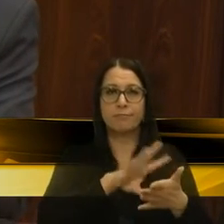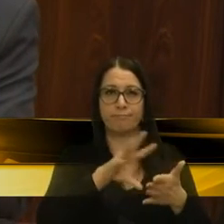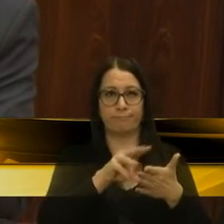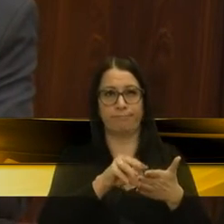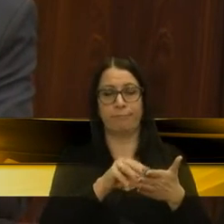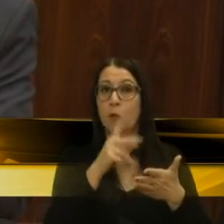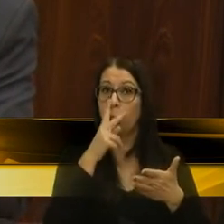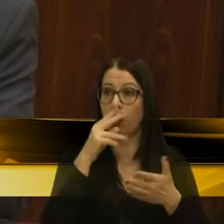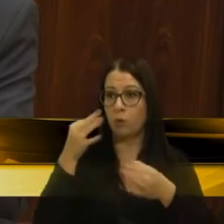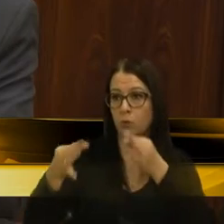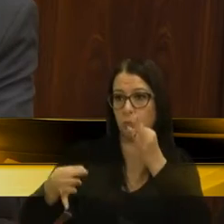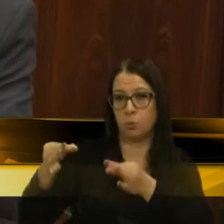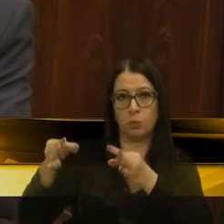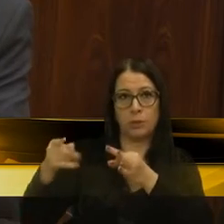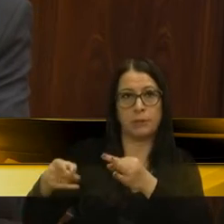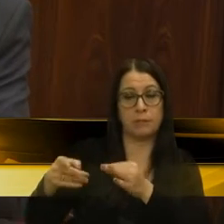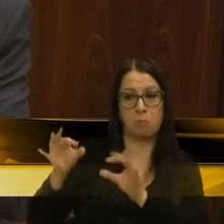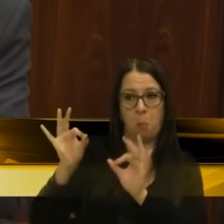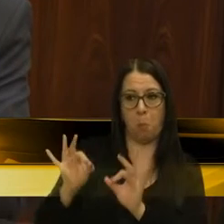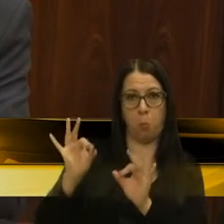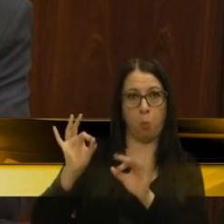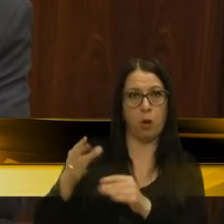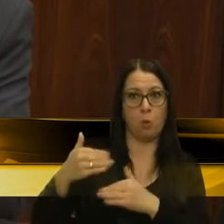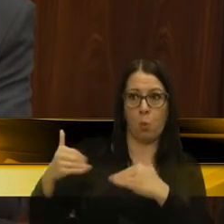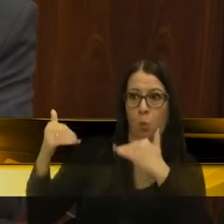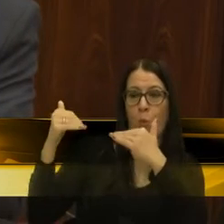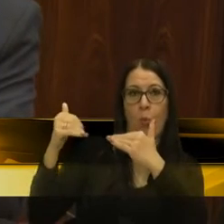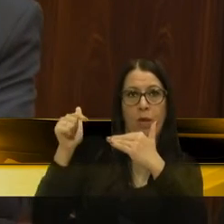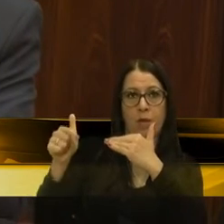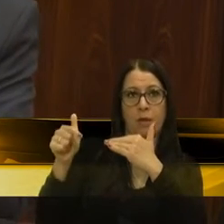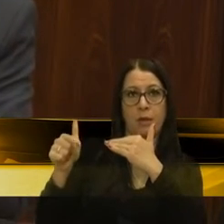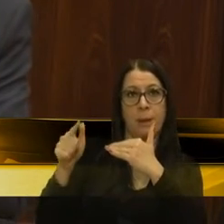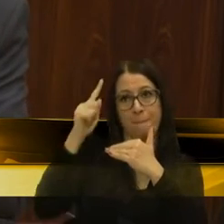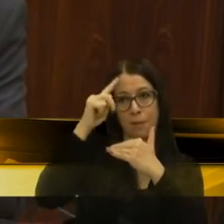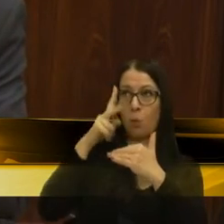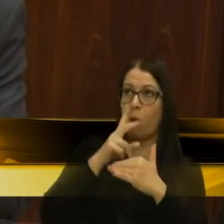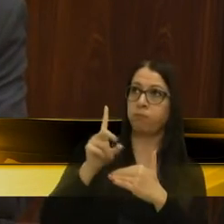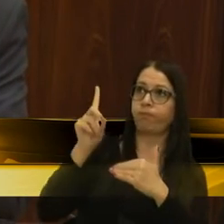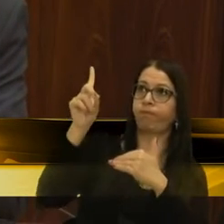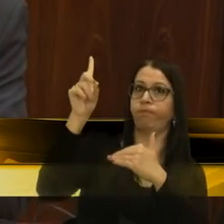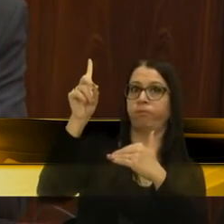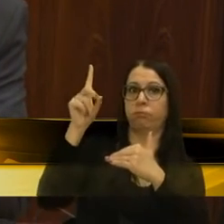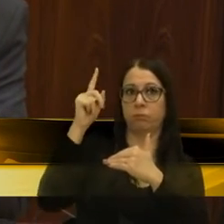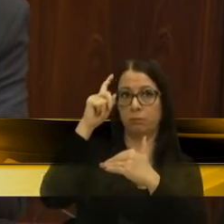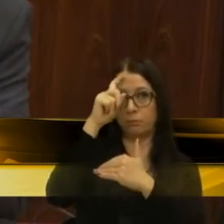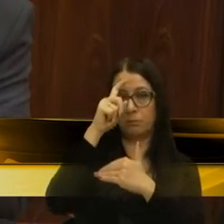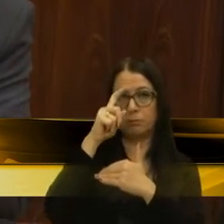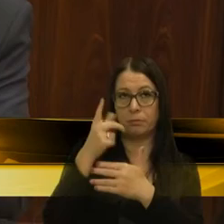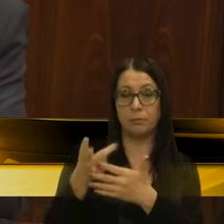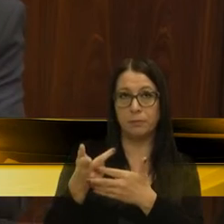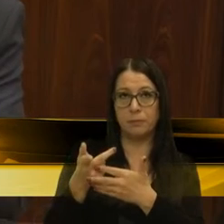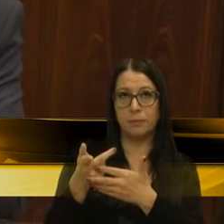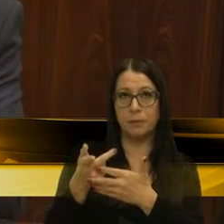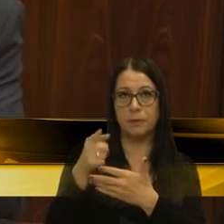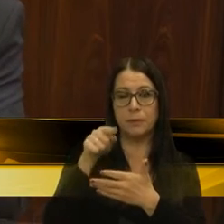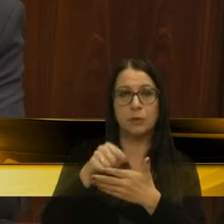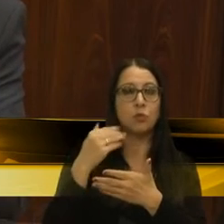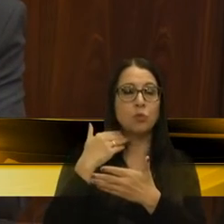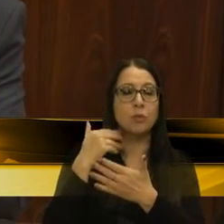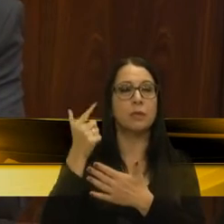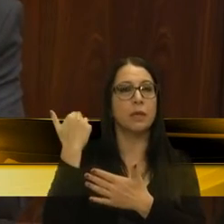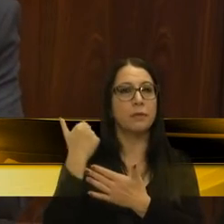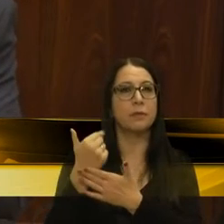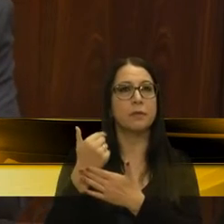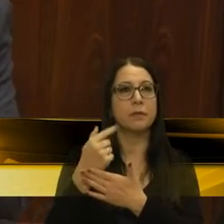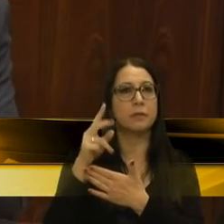no judiciário, que até então estava intocável, né, havia um endeusamento do juiz Sérgio Moro. Aqui mesmo nessa casa, me lembro, acho que foi o